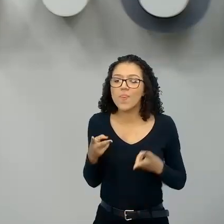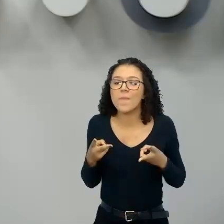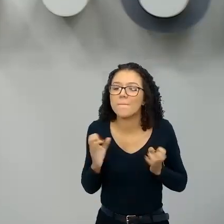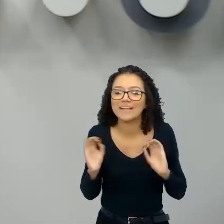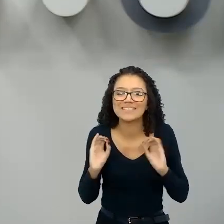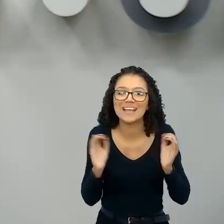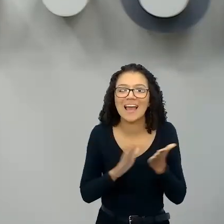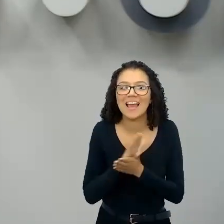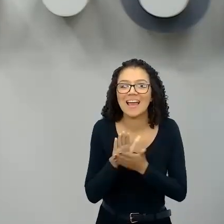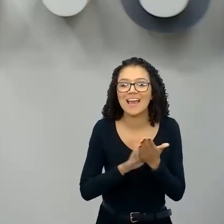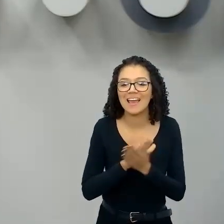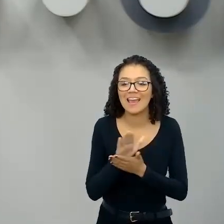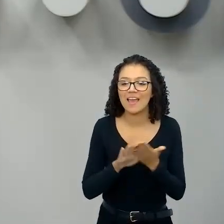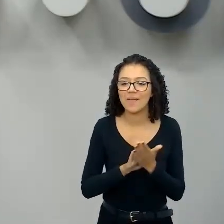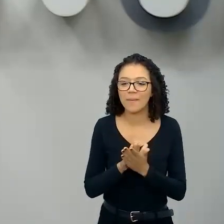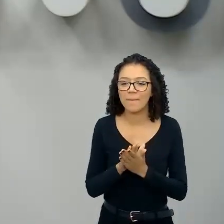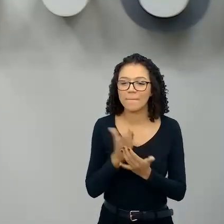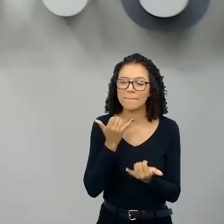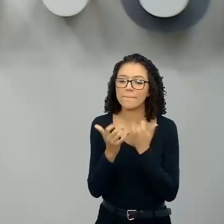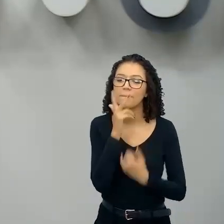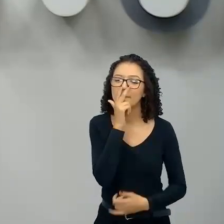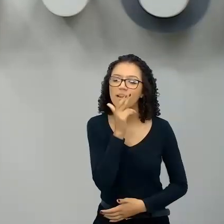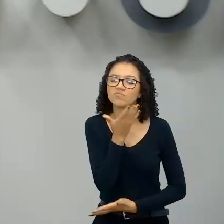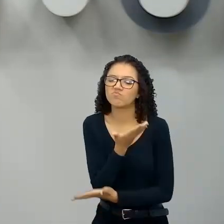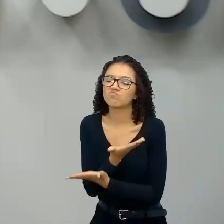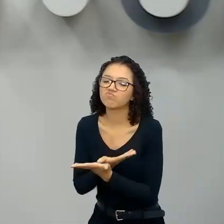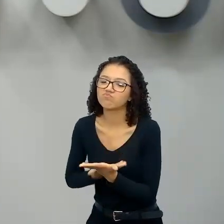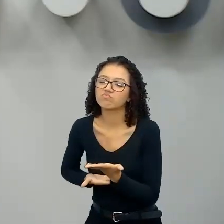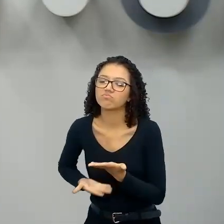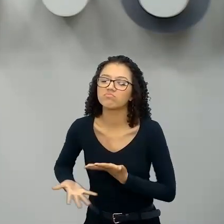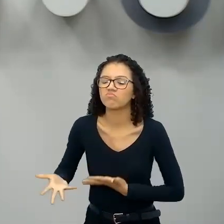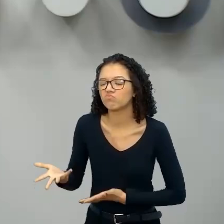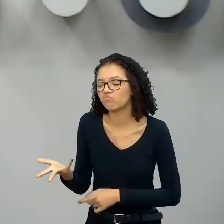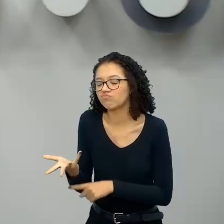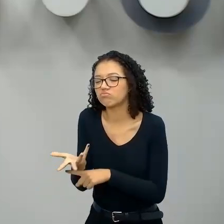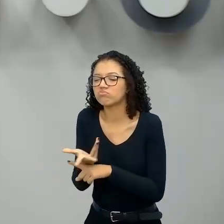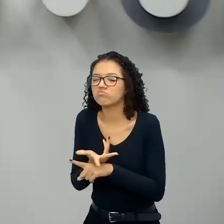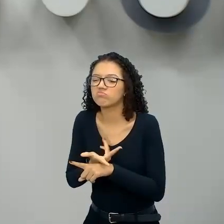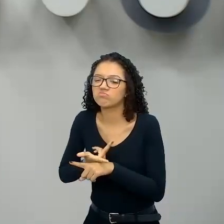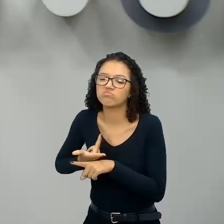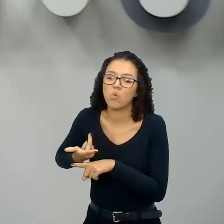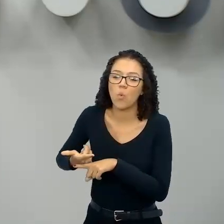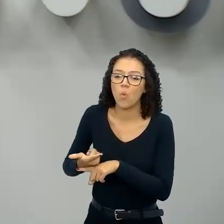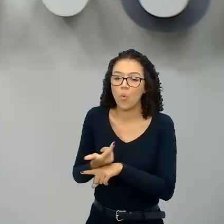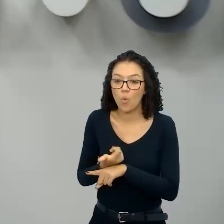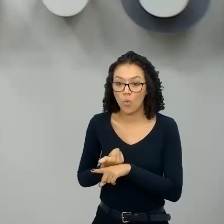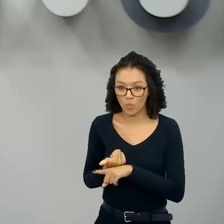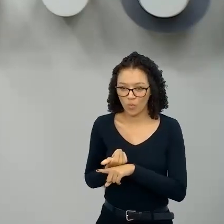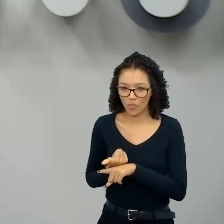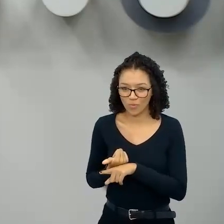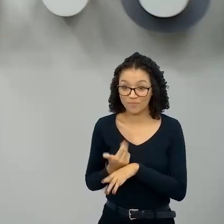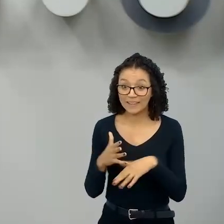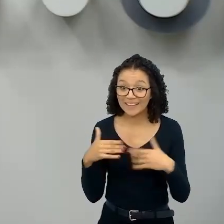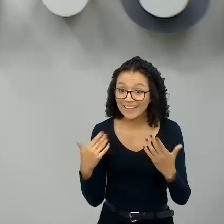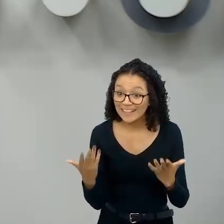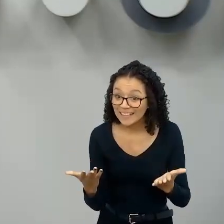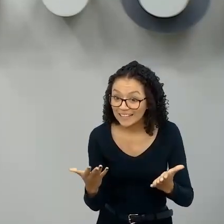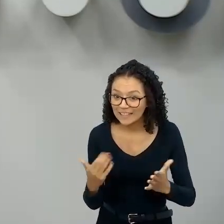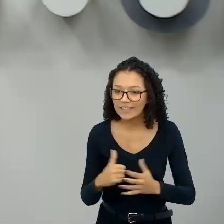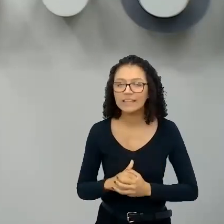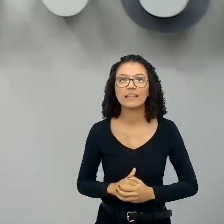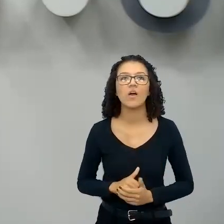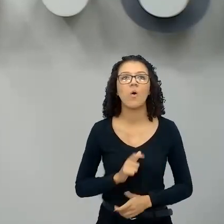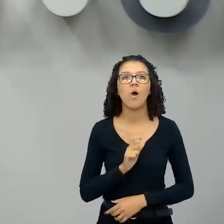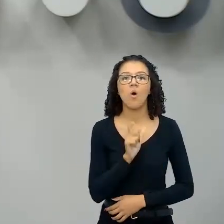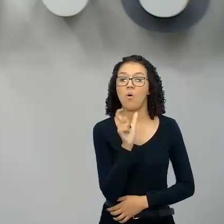uma manipulação na forma de que ela é atacada, né? Então, perceber que há